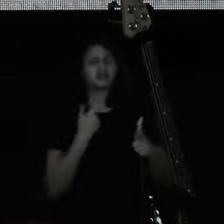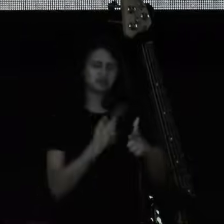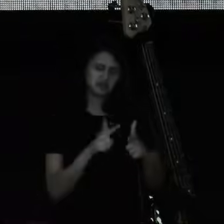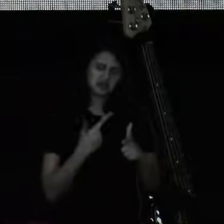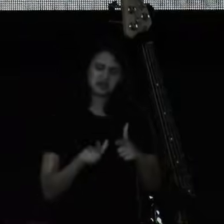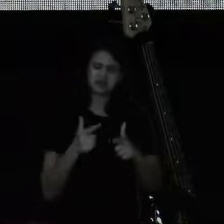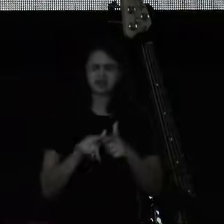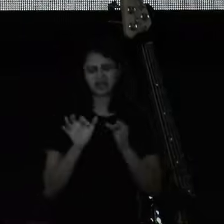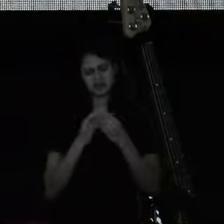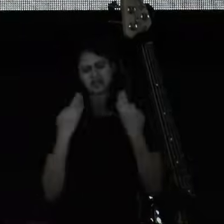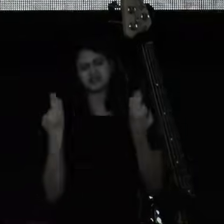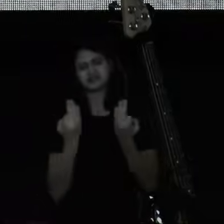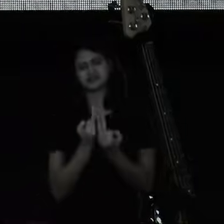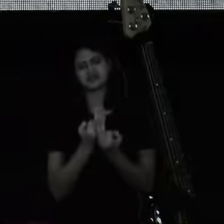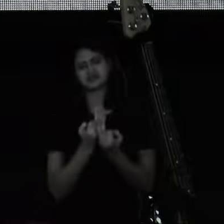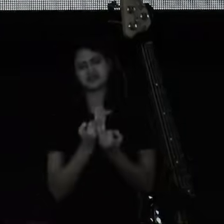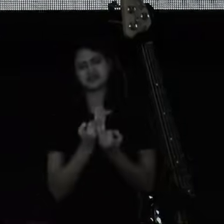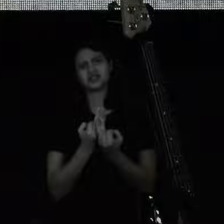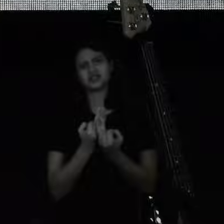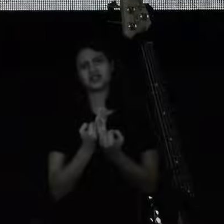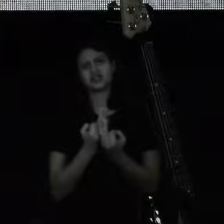lar, adoção,